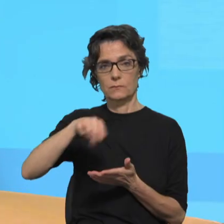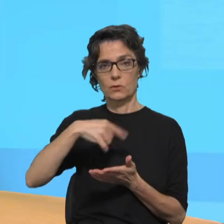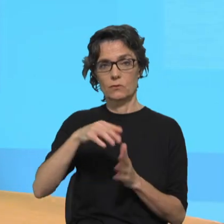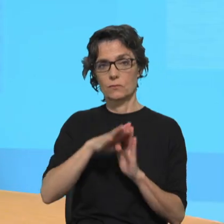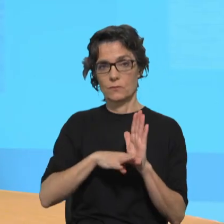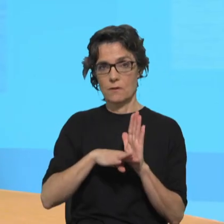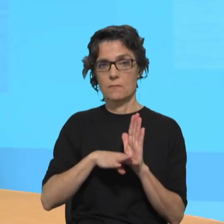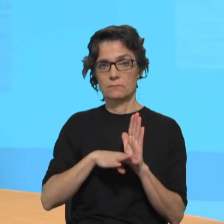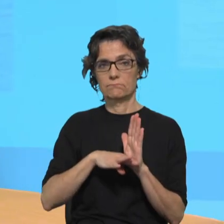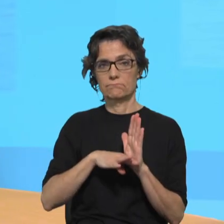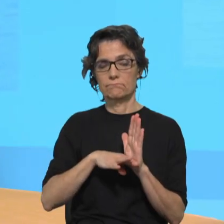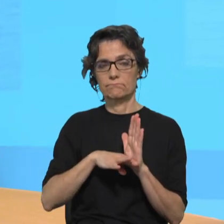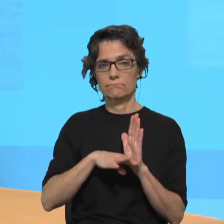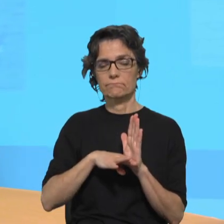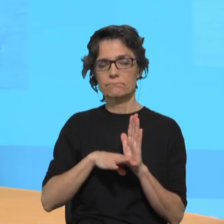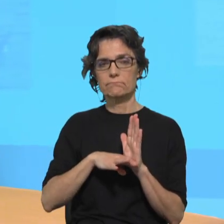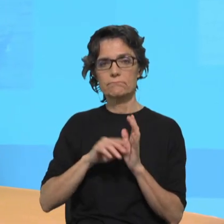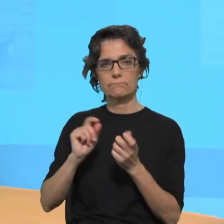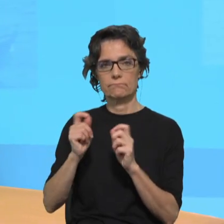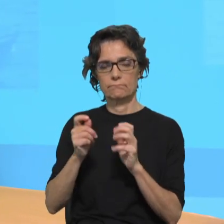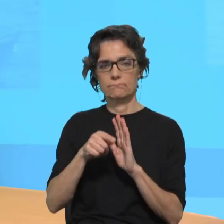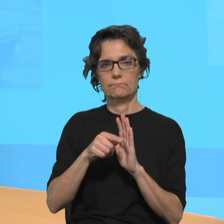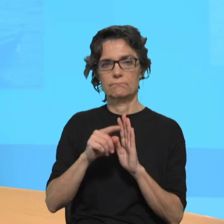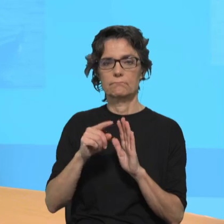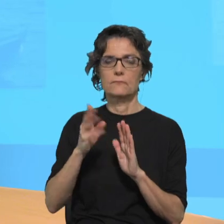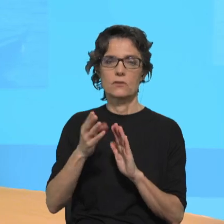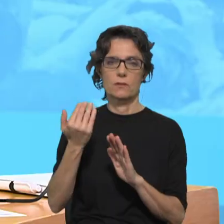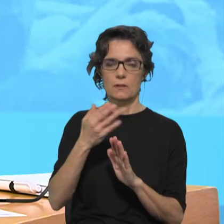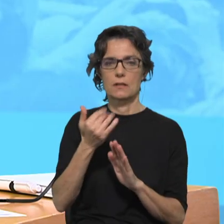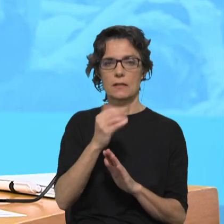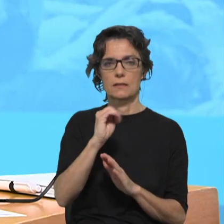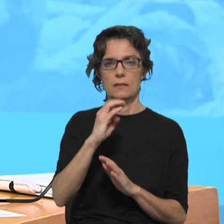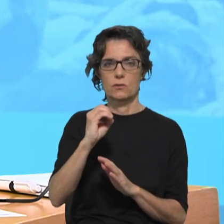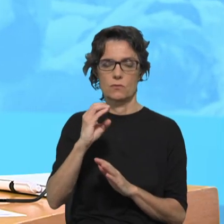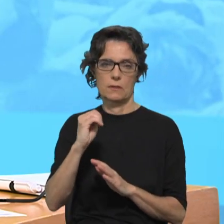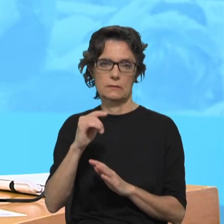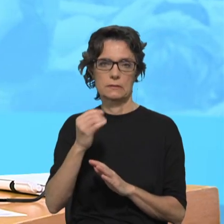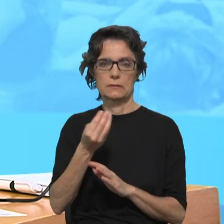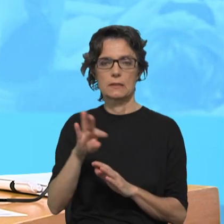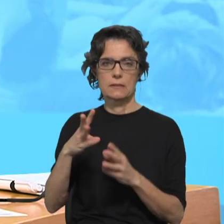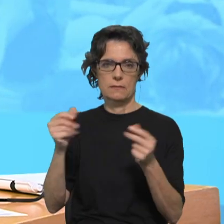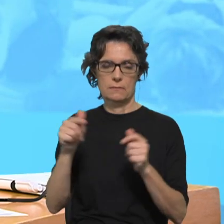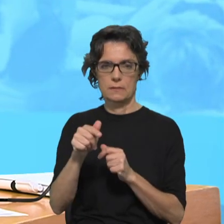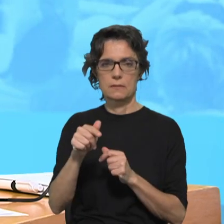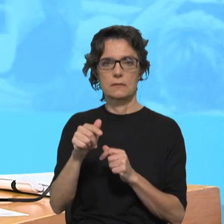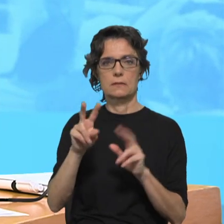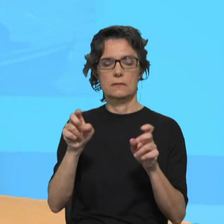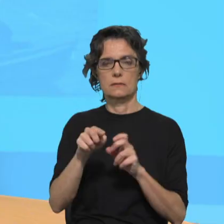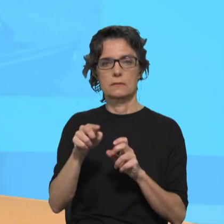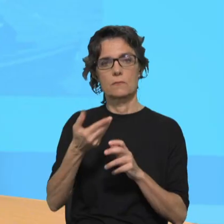depois de já, enfim, ter estado aqui connosco a propósito da linha SOS Criança Desaparecida, mas agora muito situada neste